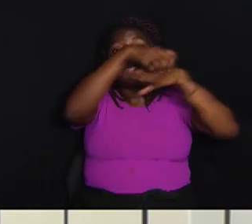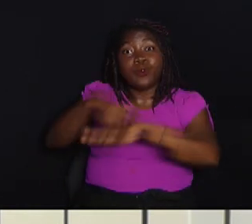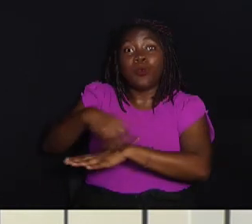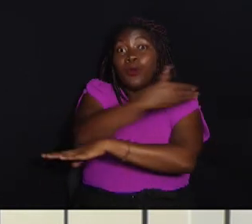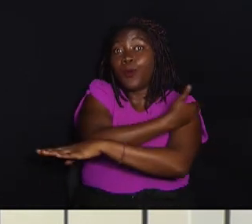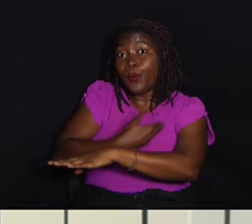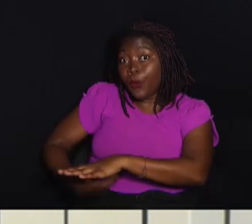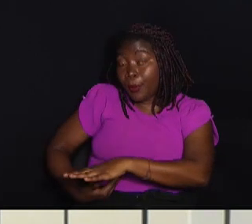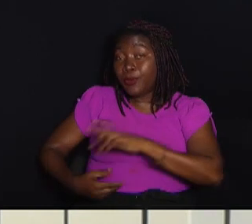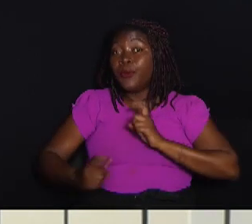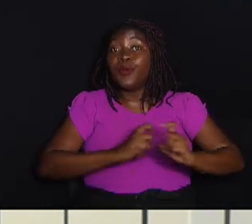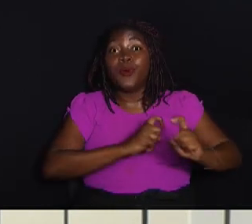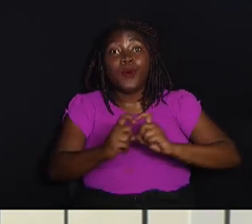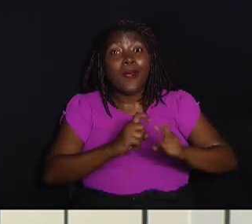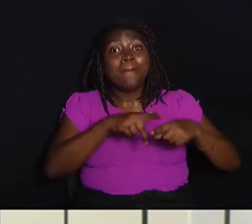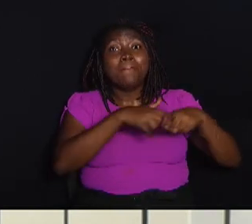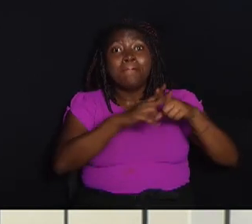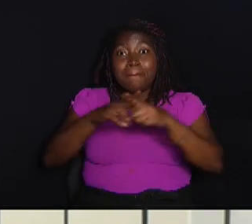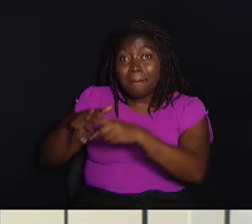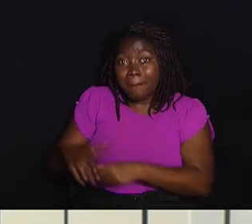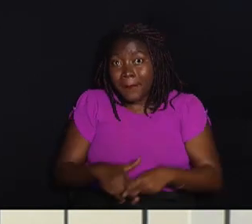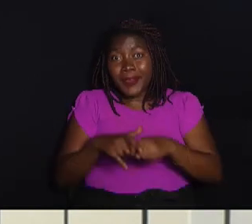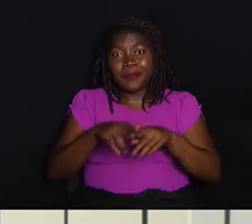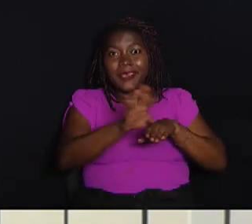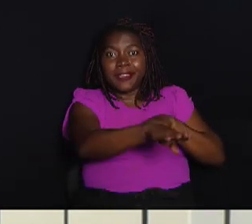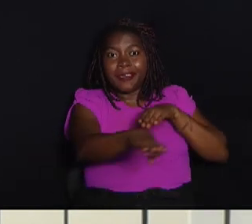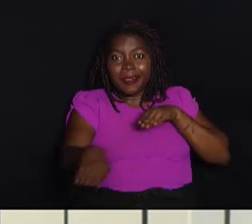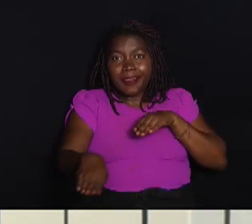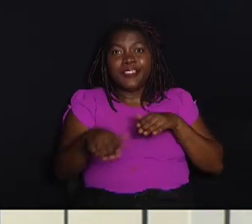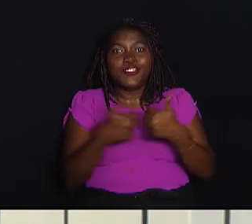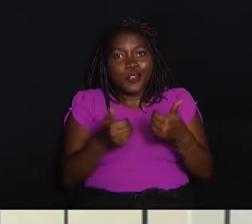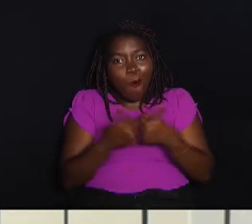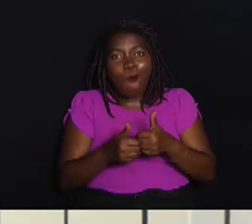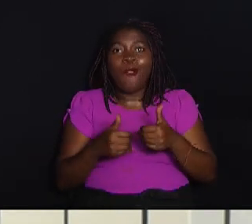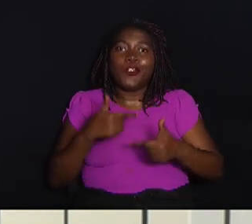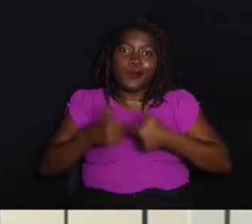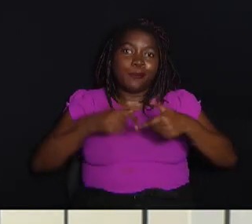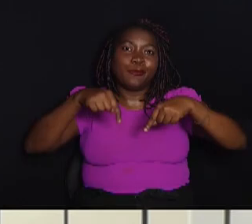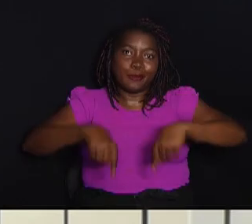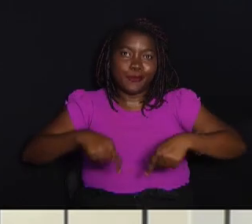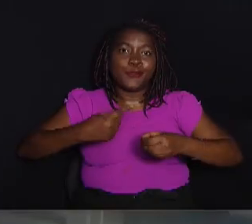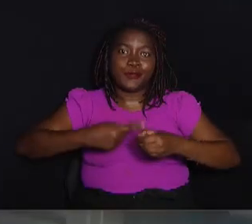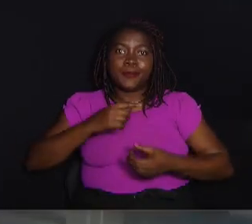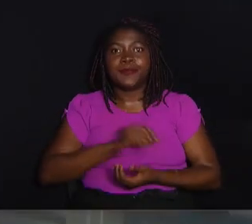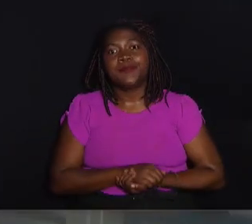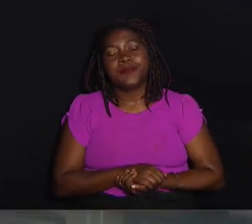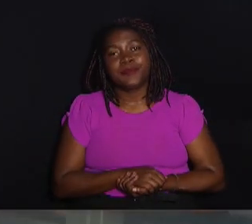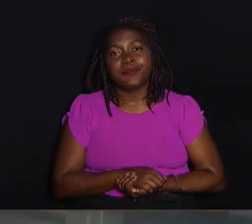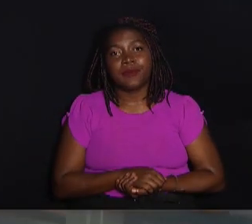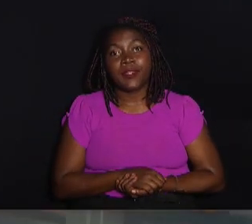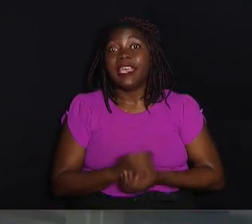que discutiu a manutenção da frota de ônibus que opera na cidade